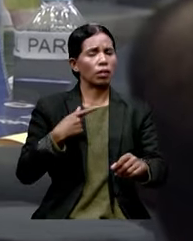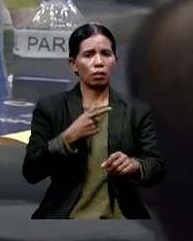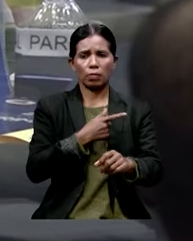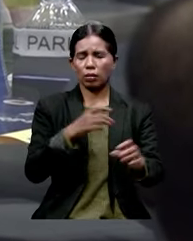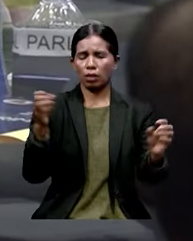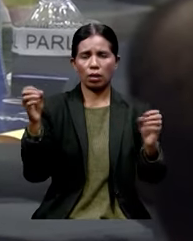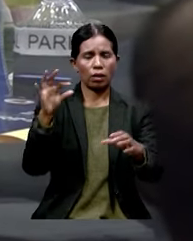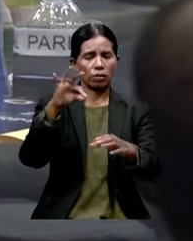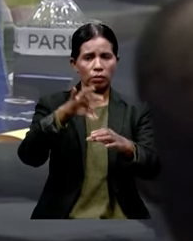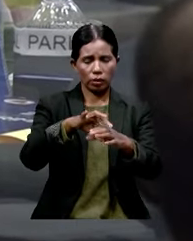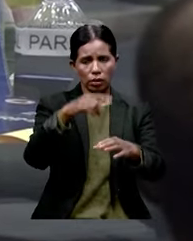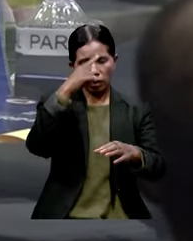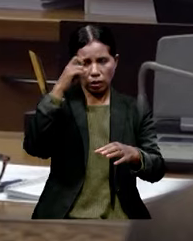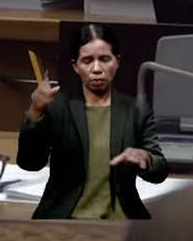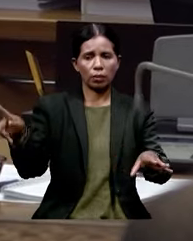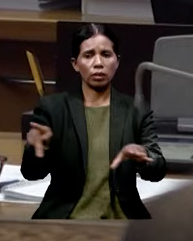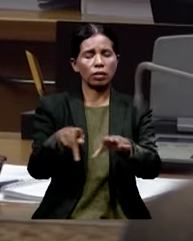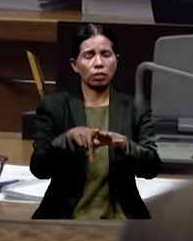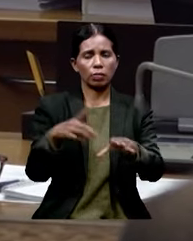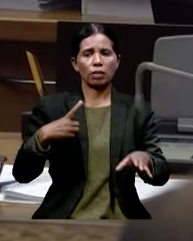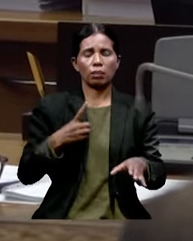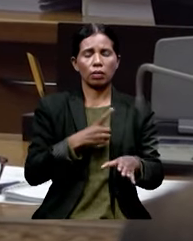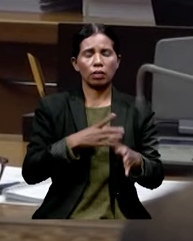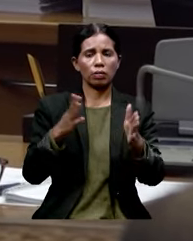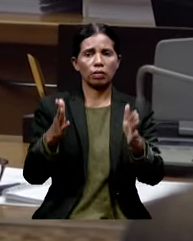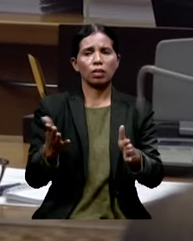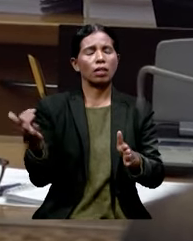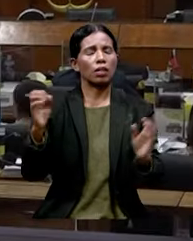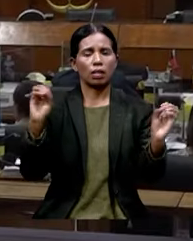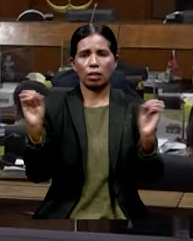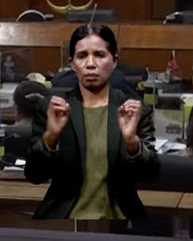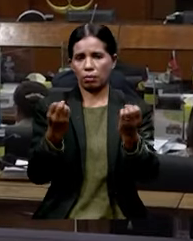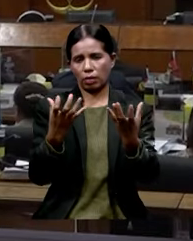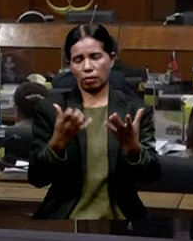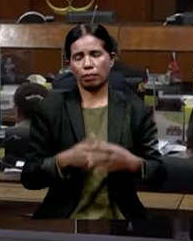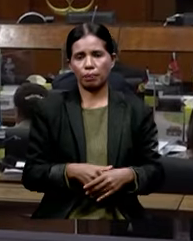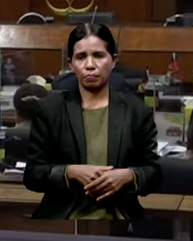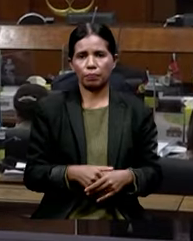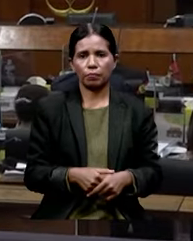halo eleição, tamba presença deputado Sirnian la preense corum. Luciano Amaral, Adérito Ximenez, ZMN.